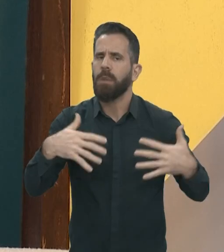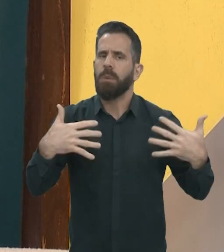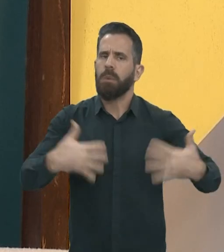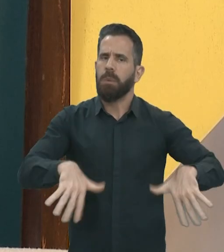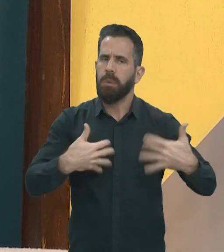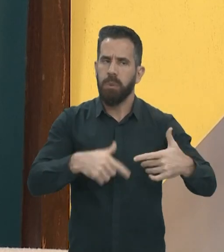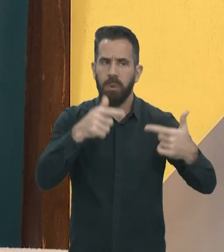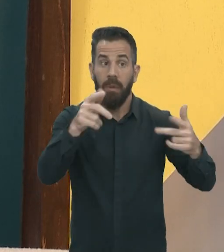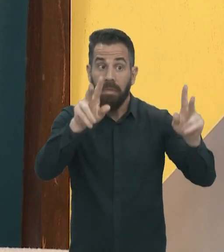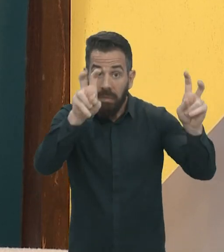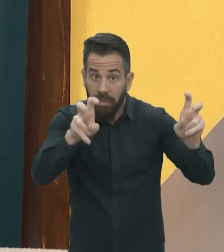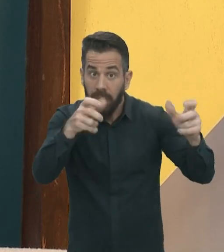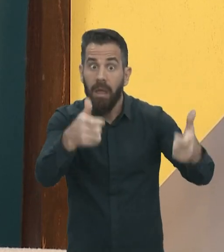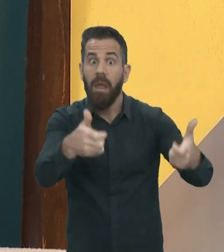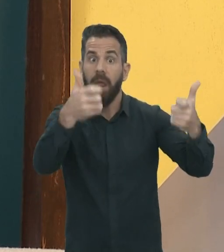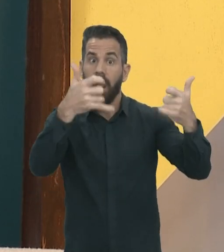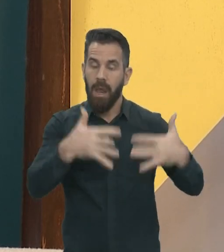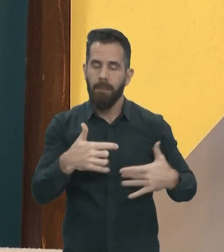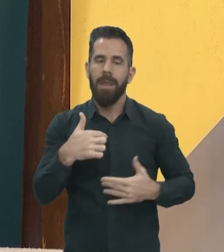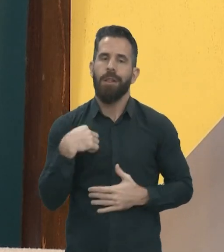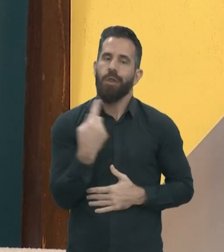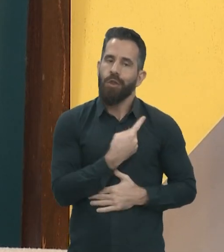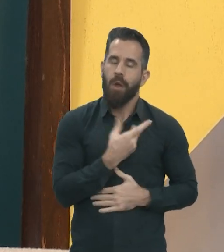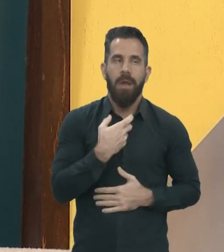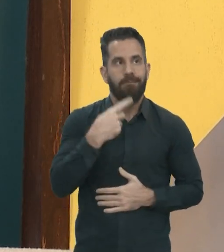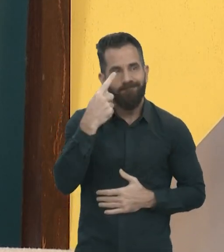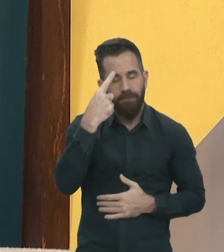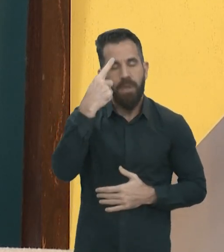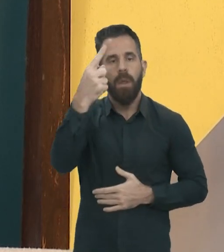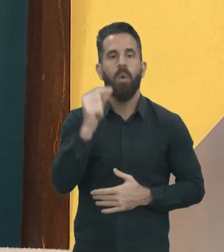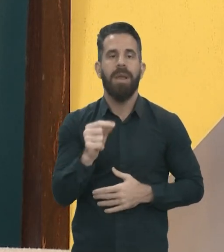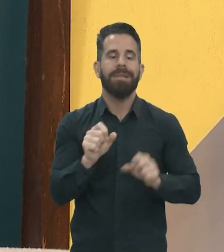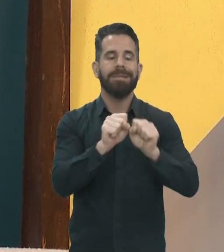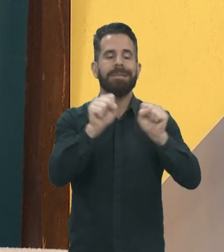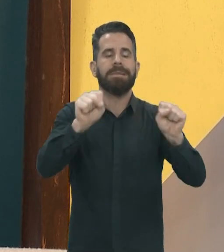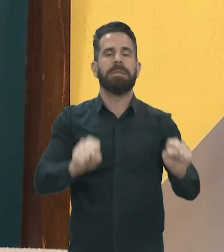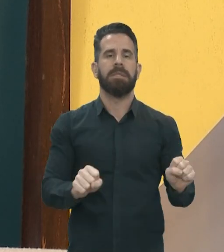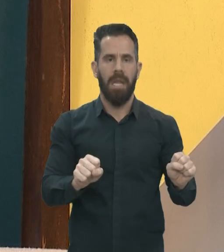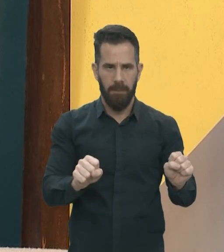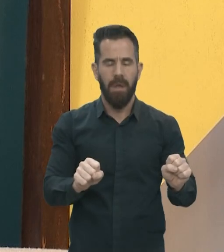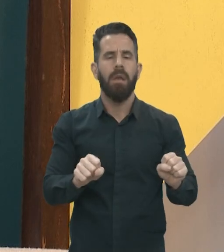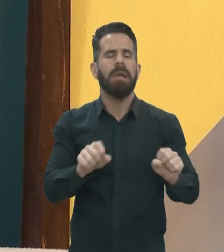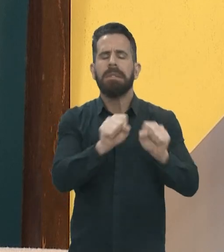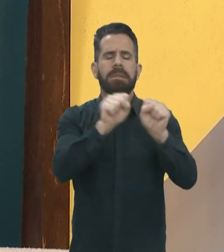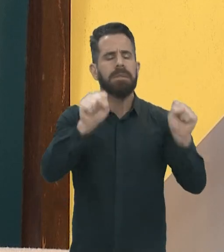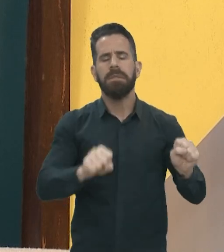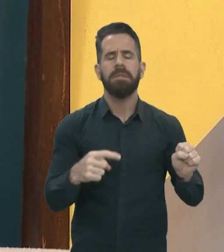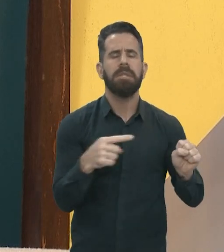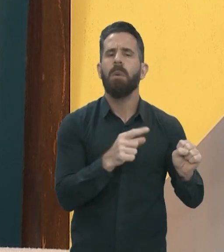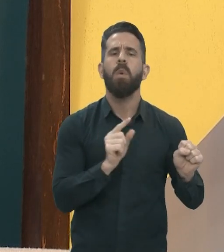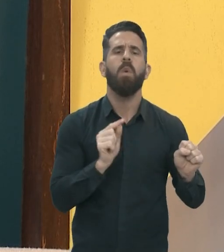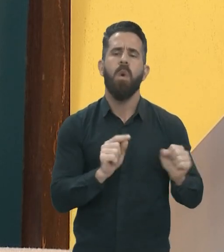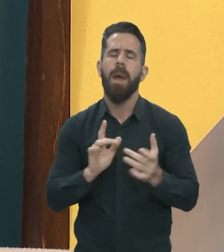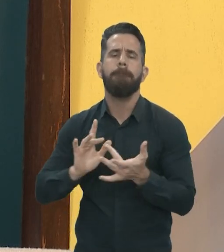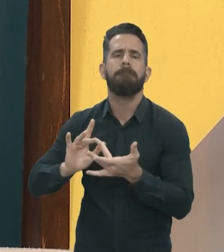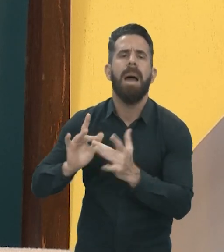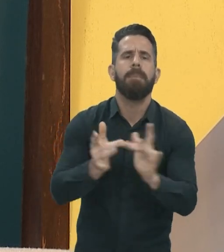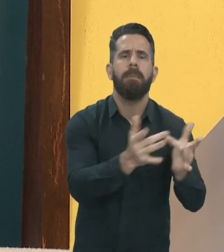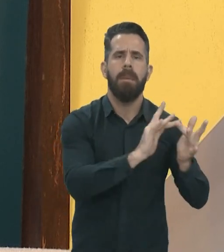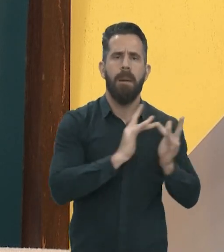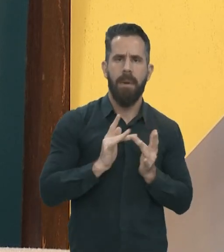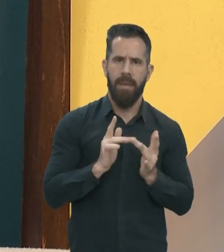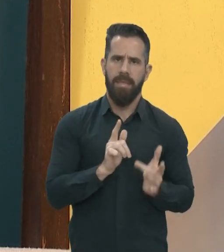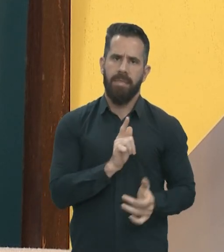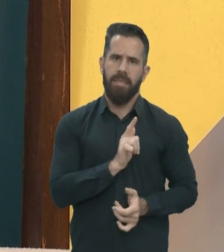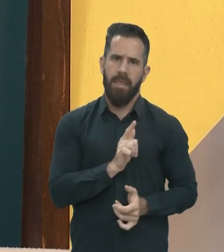para a inclusão e permanência. Então, primeiramente, nós gostaríamos que todos os órgãos da reitoria trabalhassem de forma integrada e